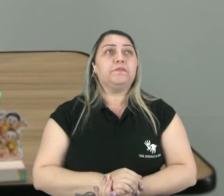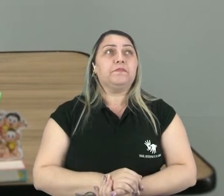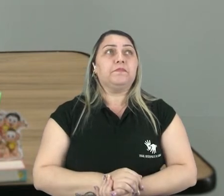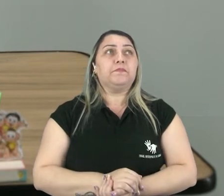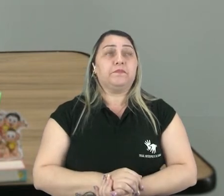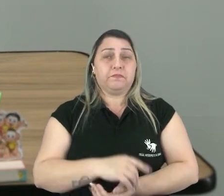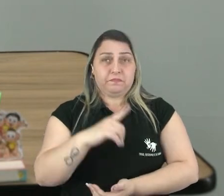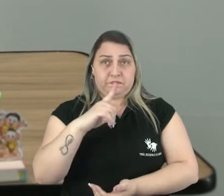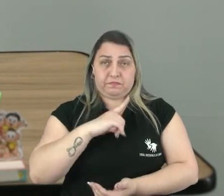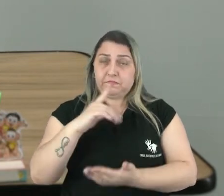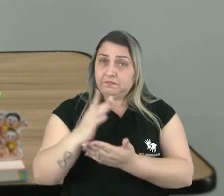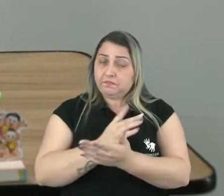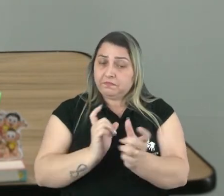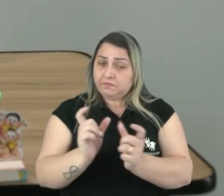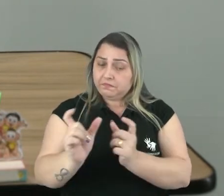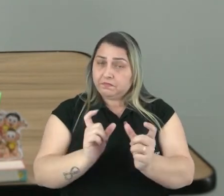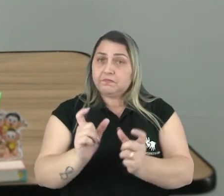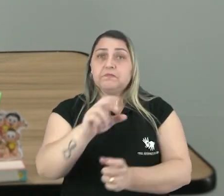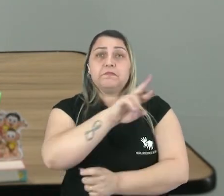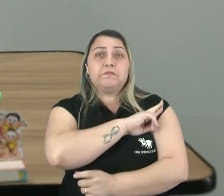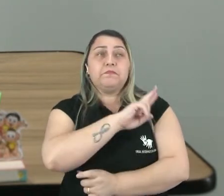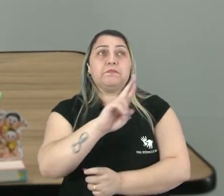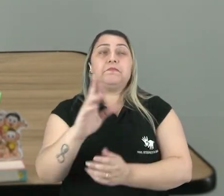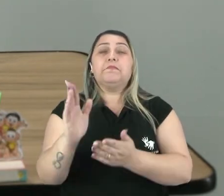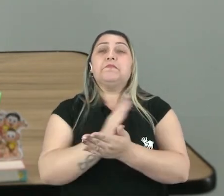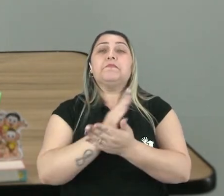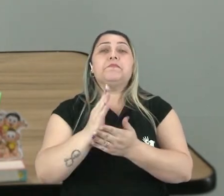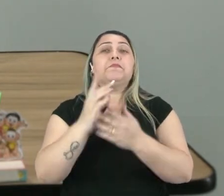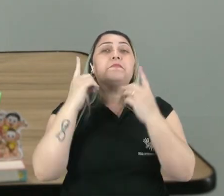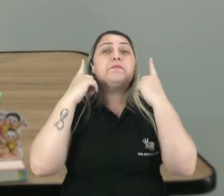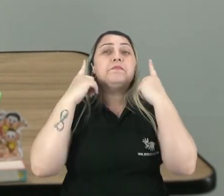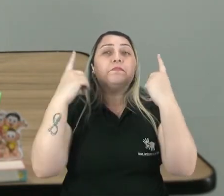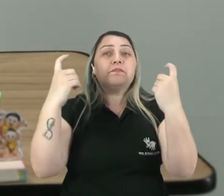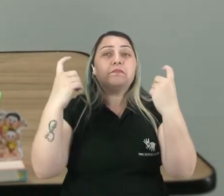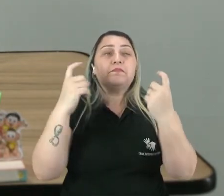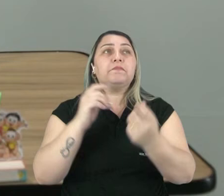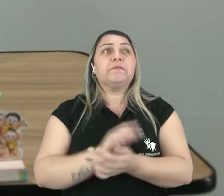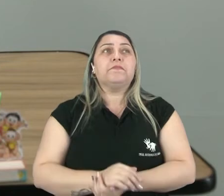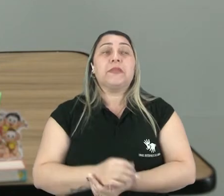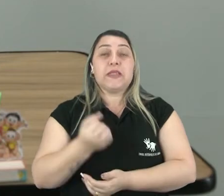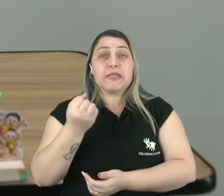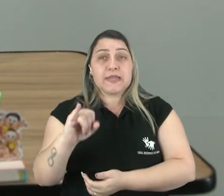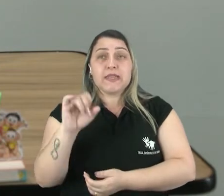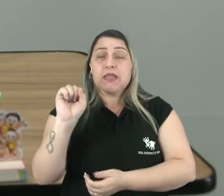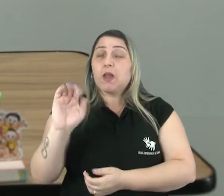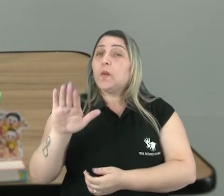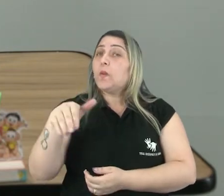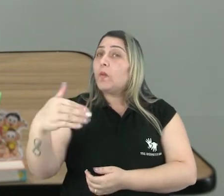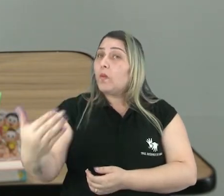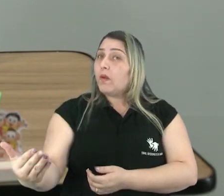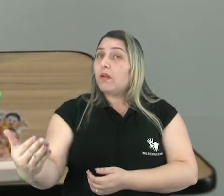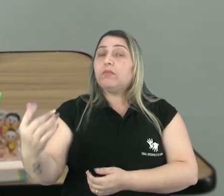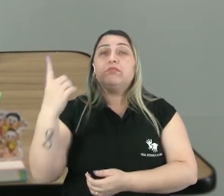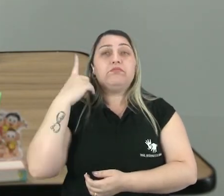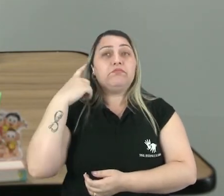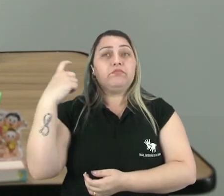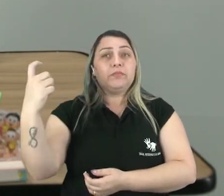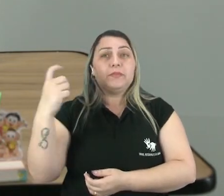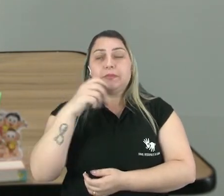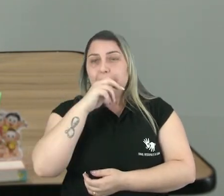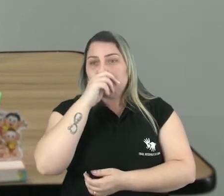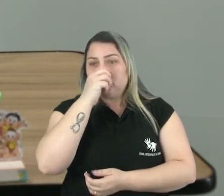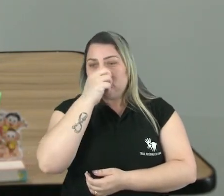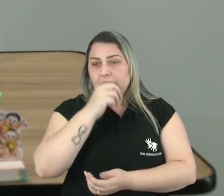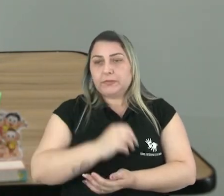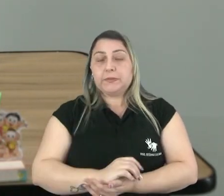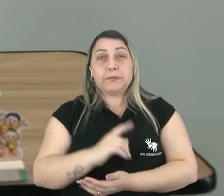Existe alguma palavra que representa algum som? Se sim, qual é este som? Será que